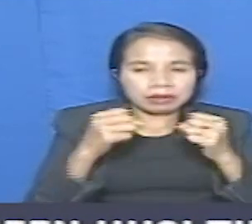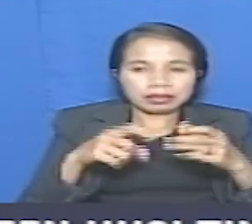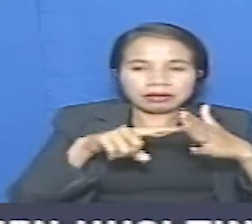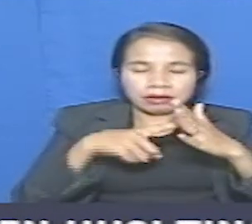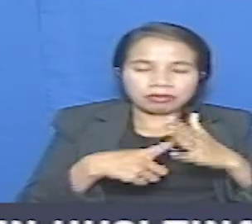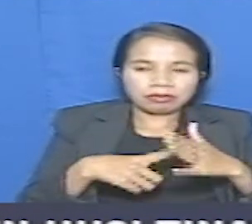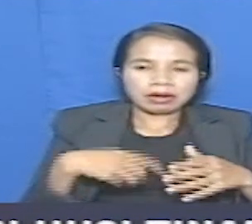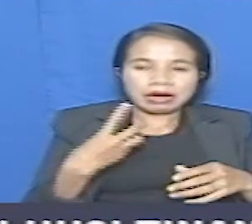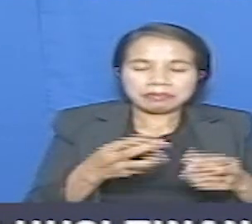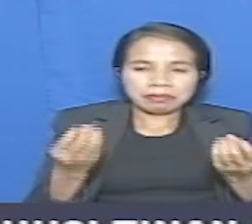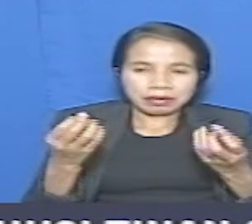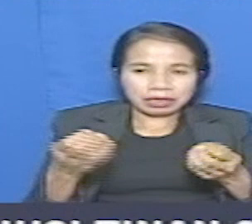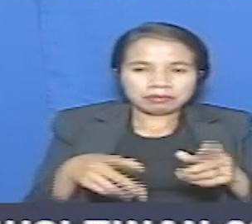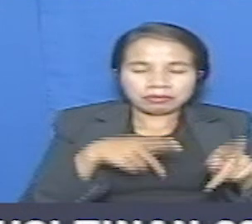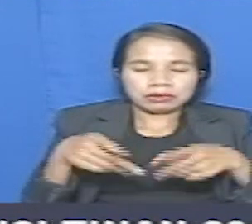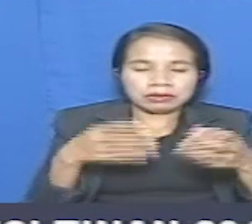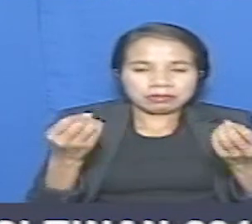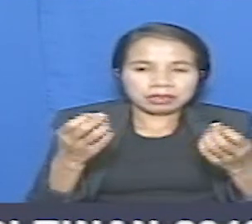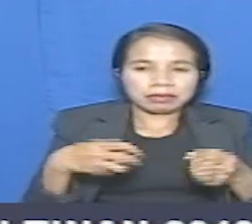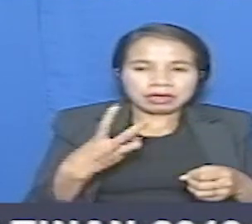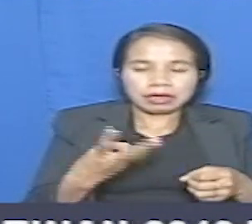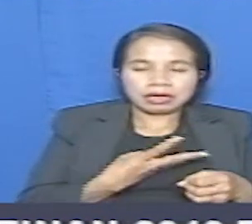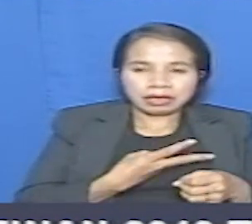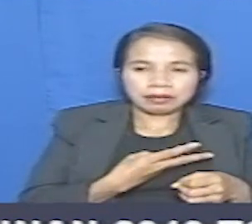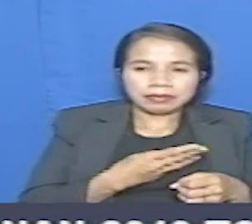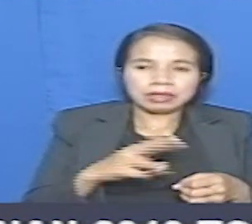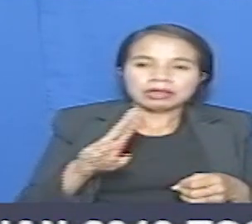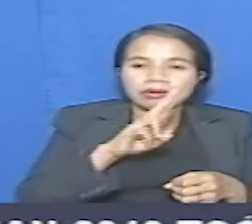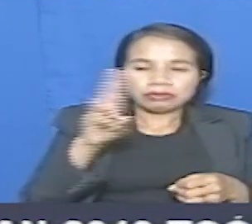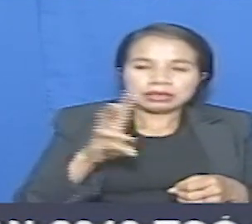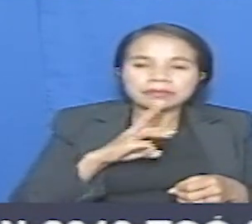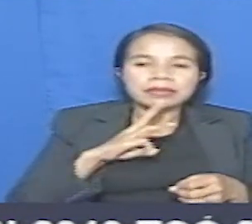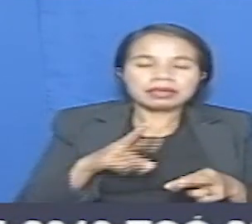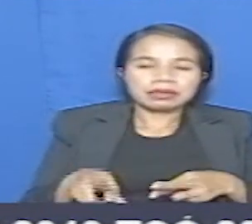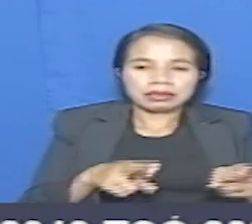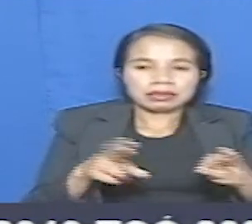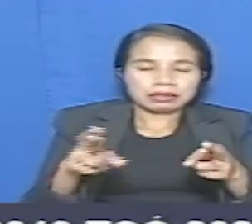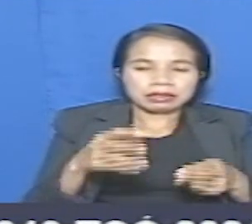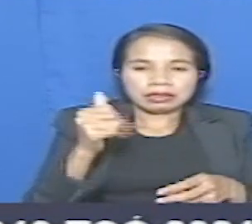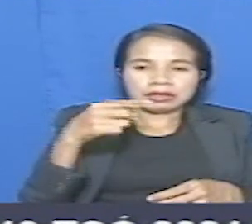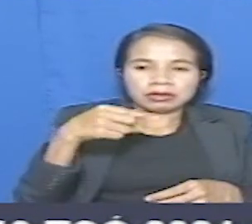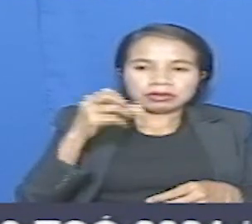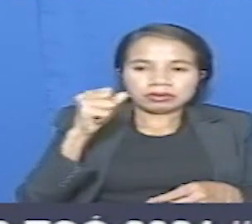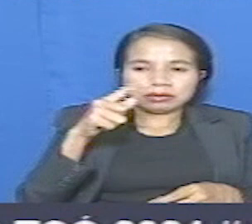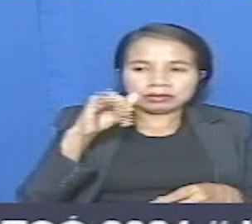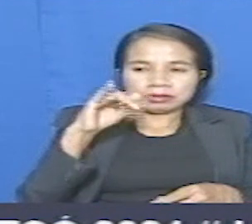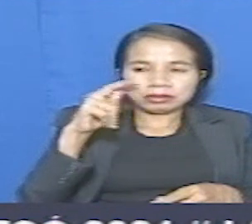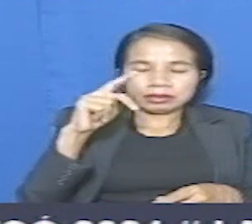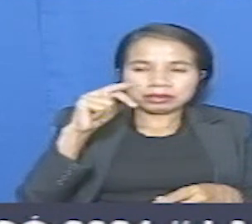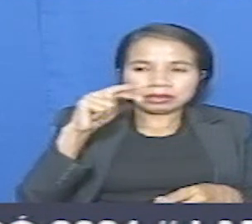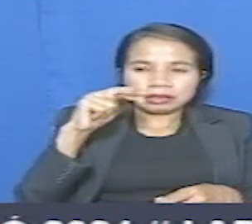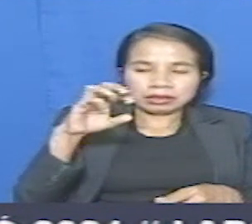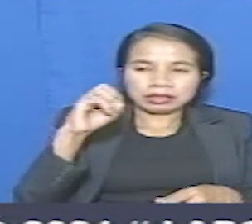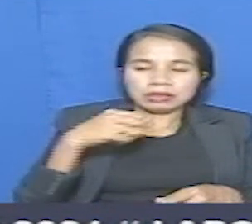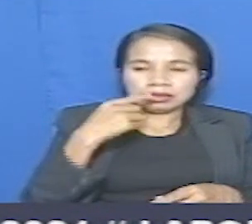sene bane ami maioria populasaun hene nene ami consumuret be mota. Agustinho reconhece be mota impacto ba